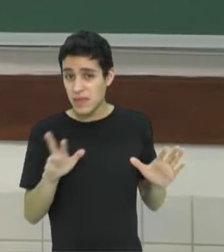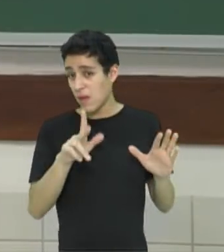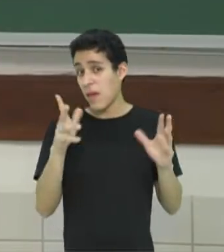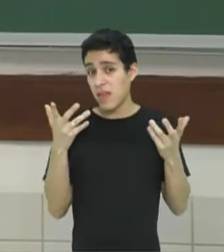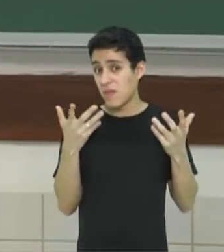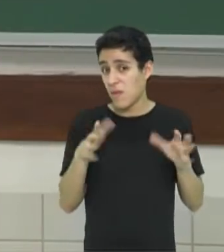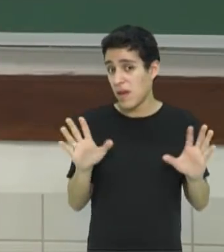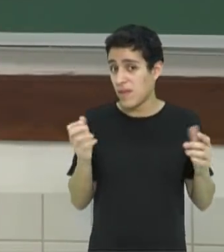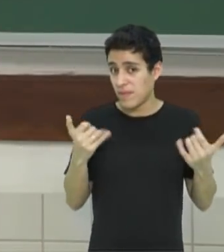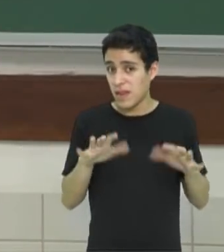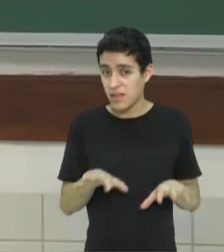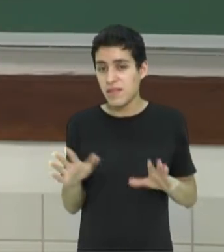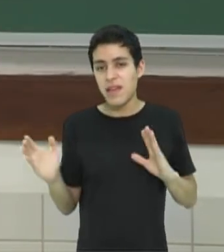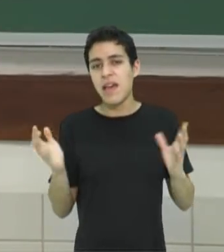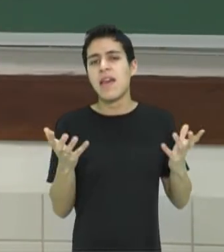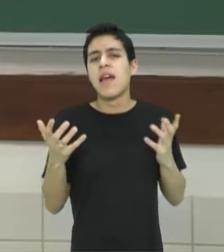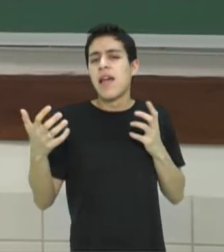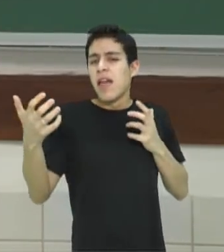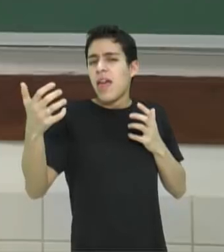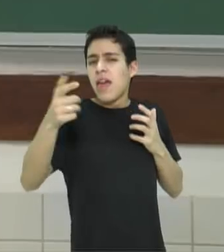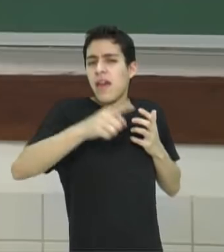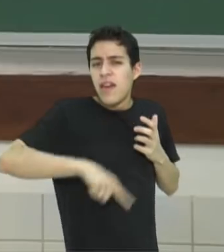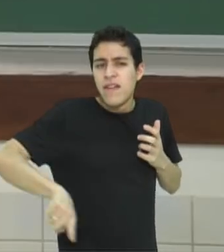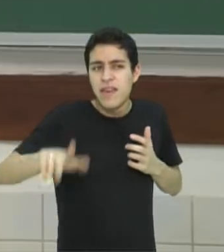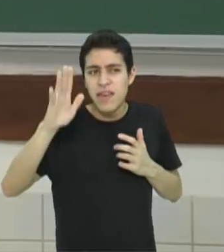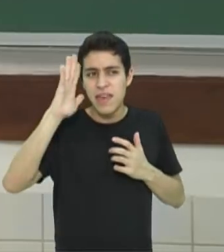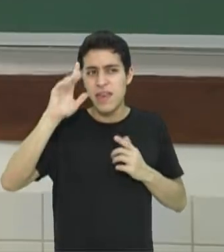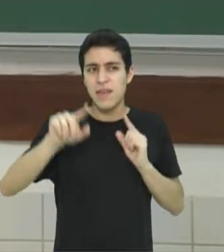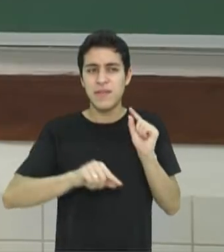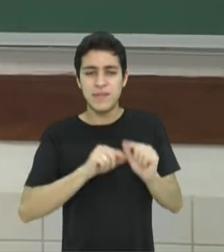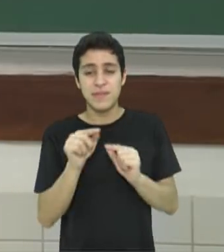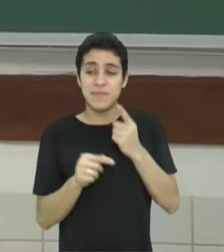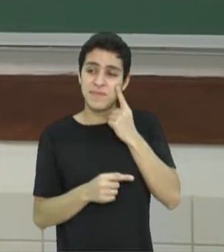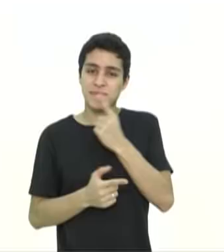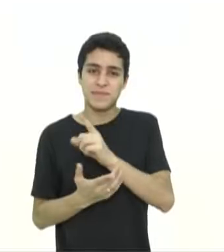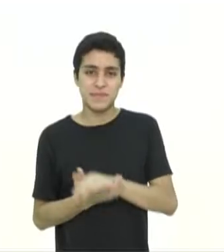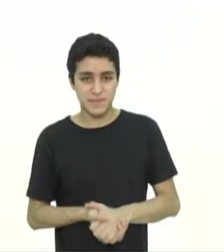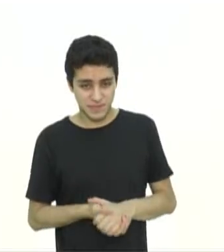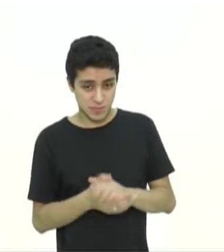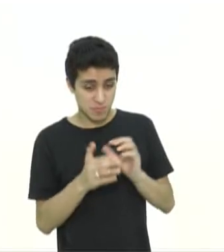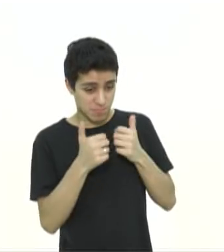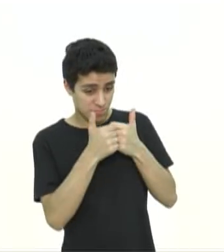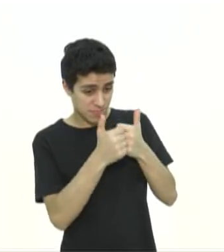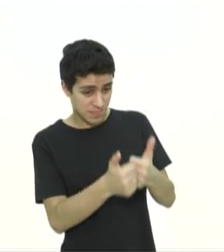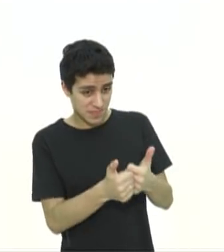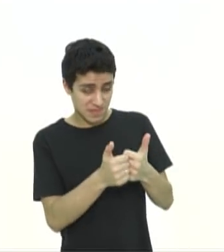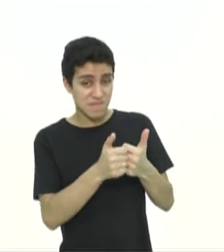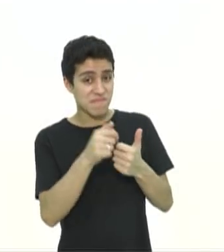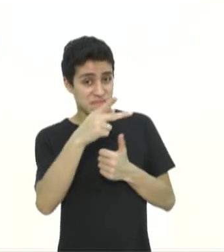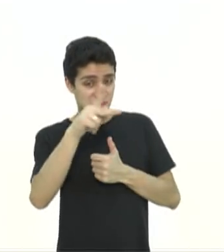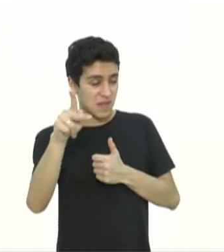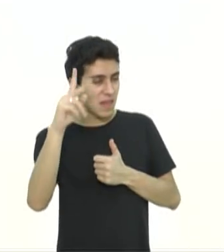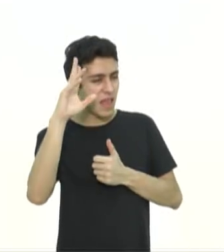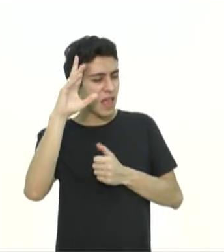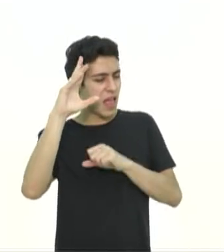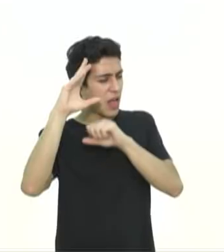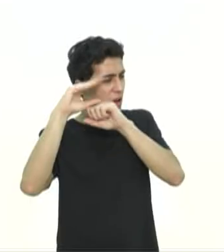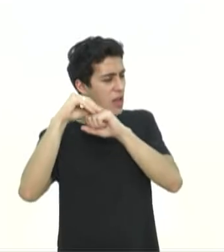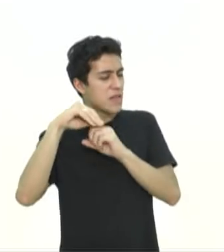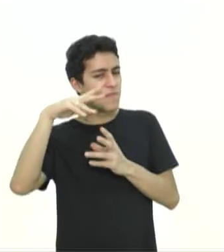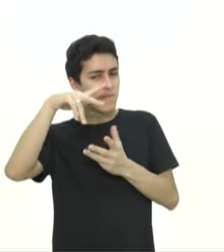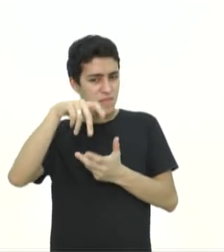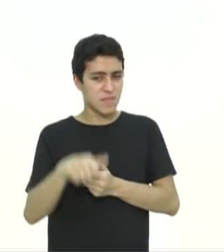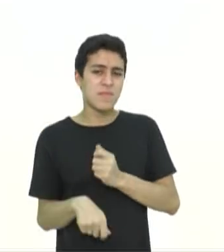discutir. Eu quero pensar com vocês aqui essa questão. De acordo com o seu conhecimento de mundo,